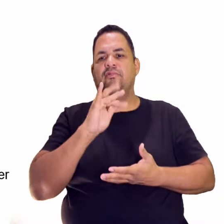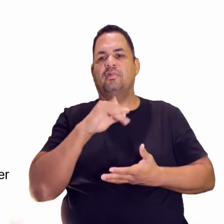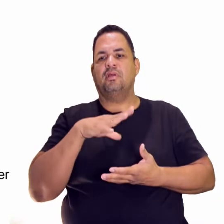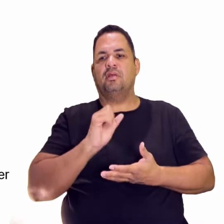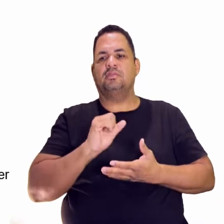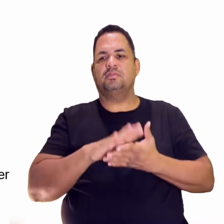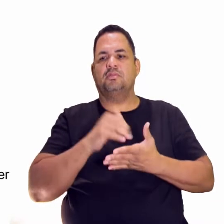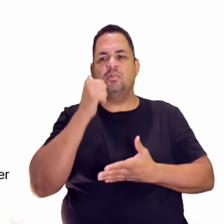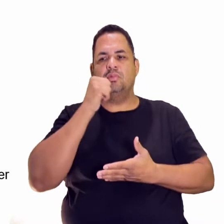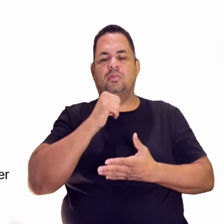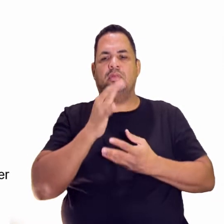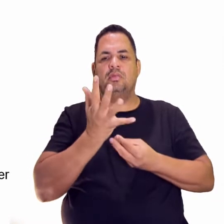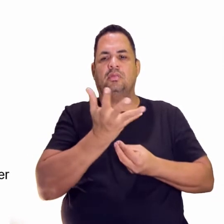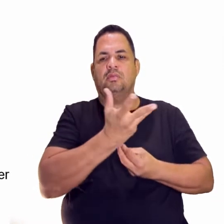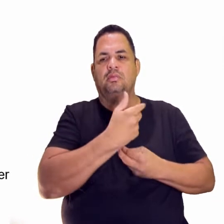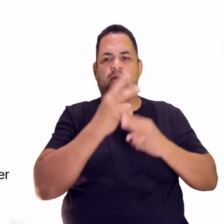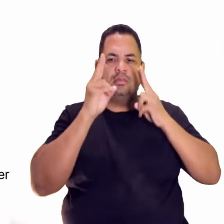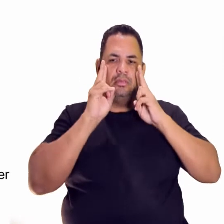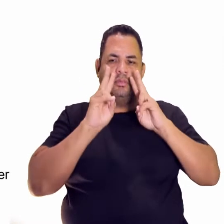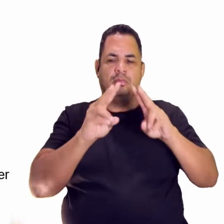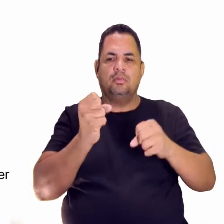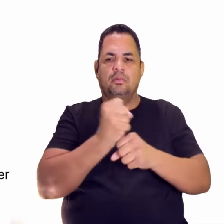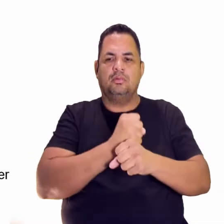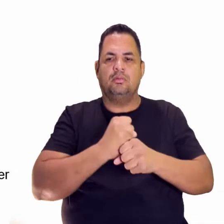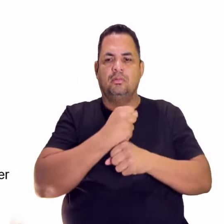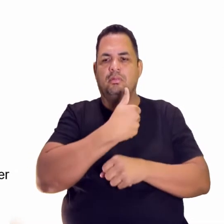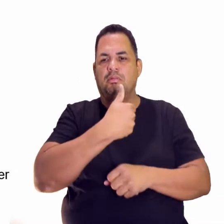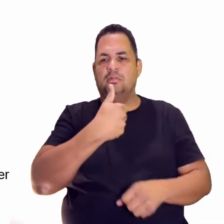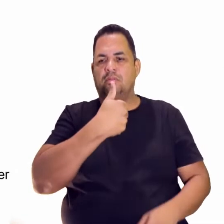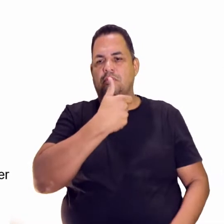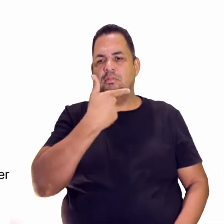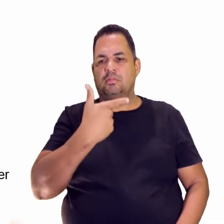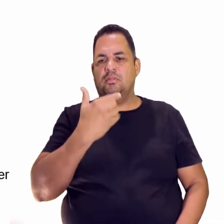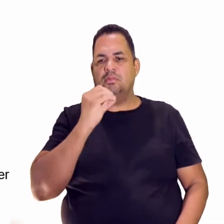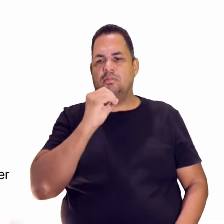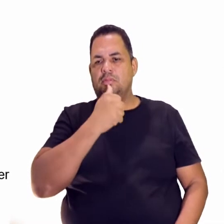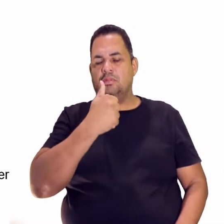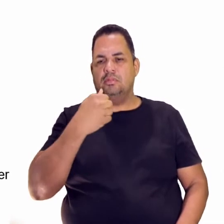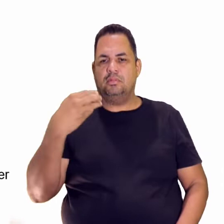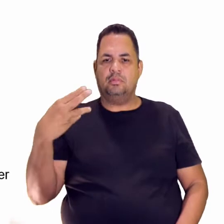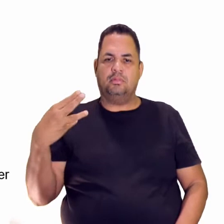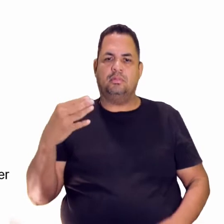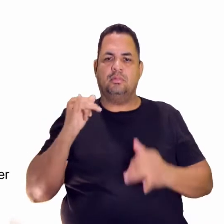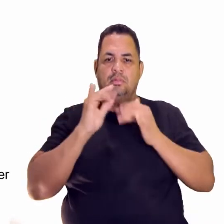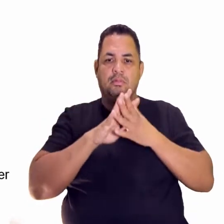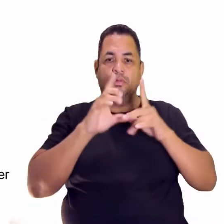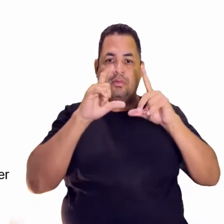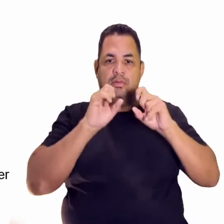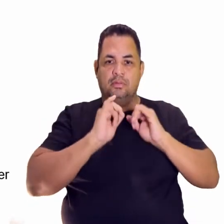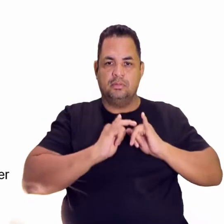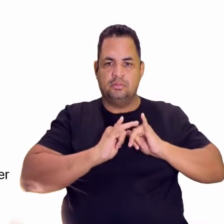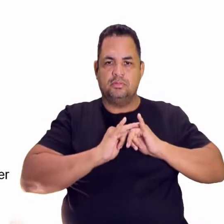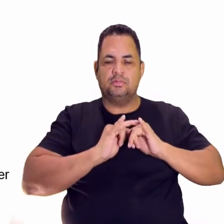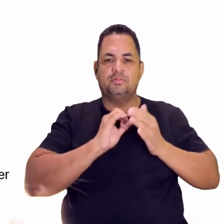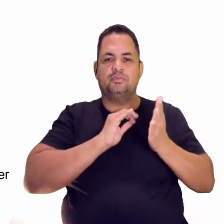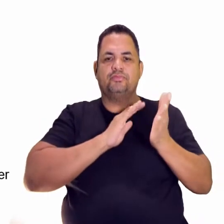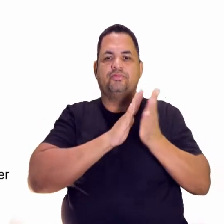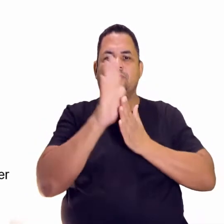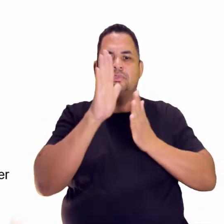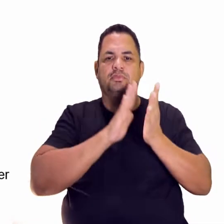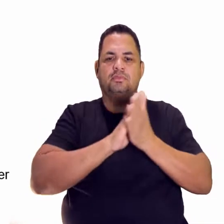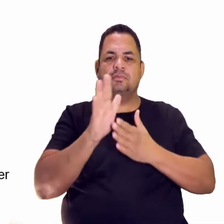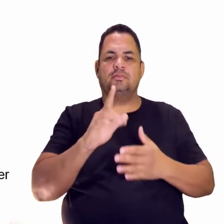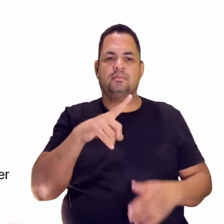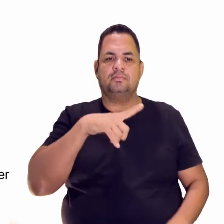Mulheres nas Artes Visuais em 2013. Essa é uma foto de divulgação, tá? E